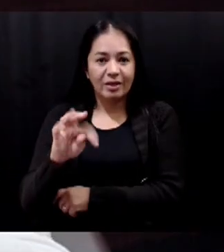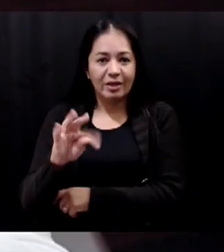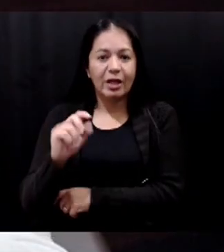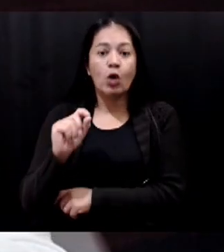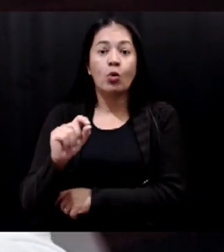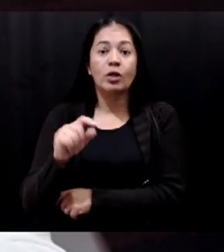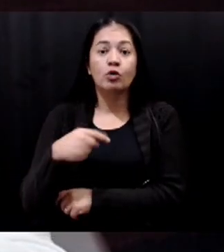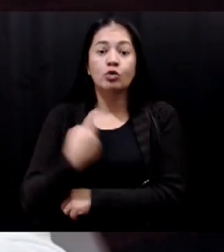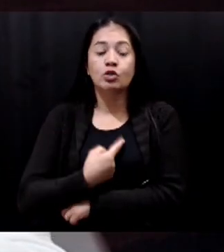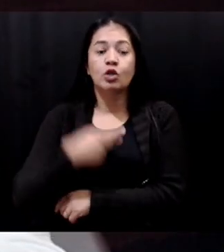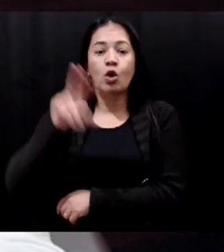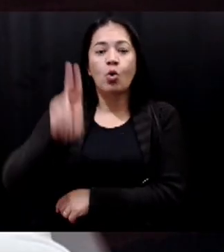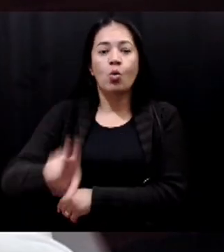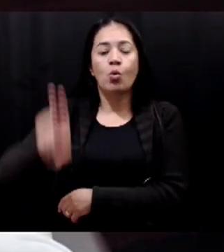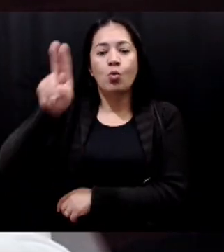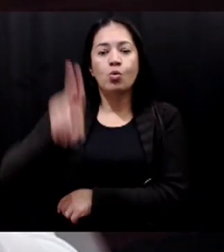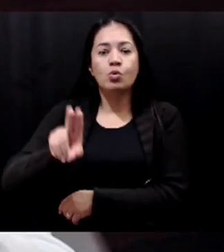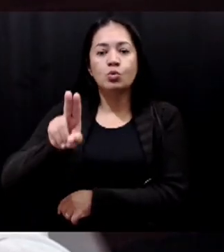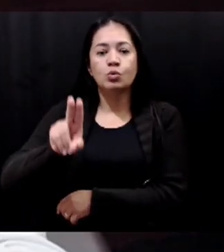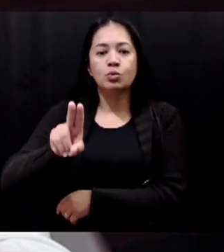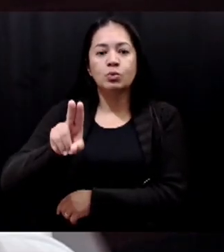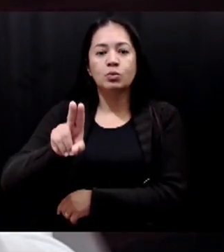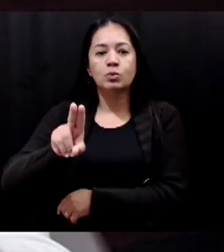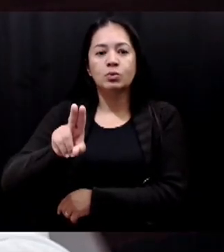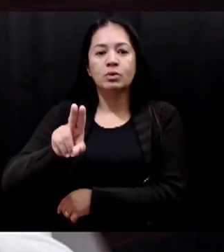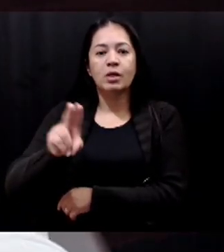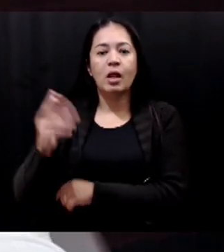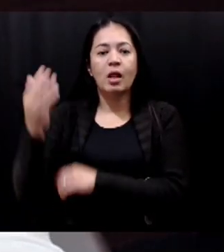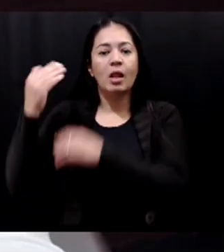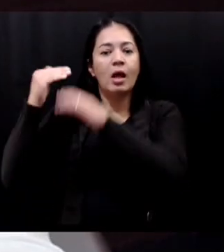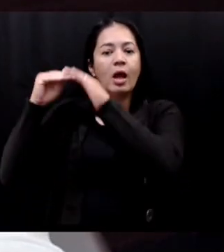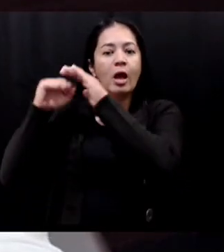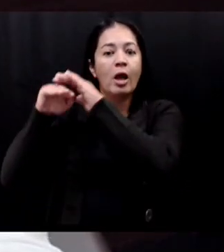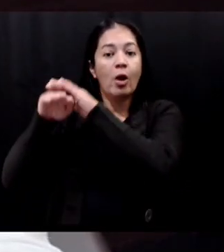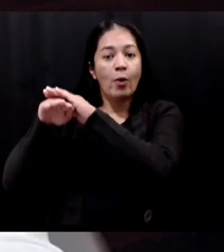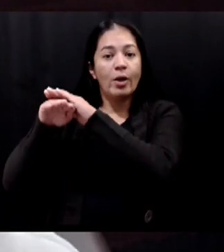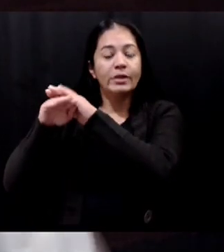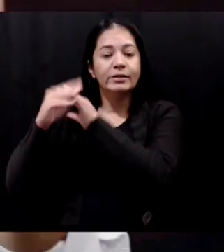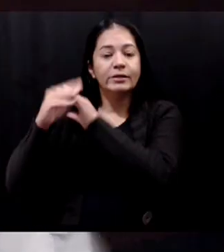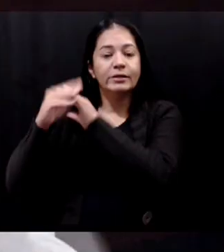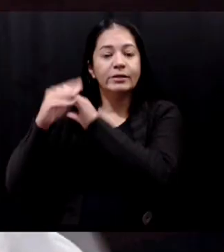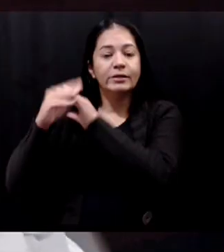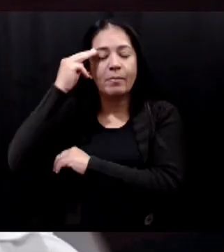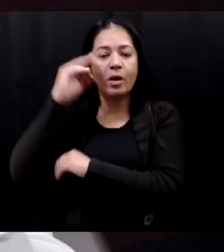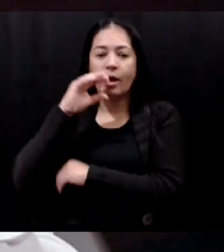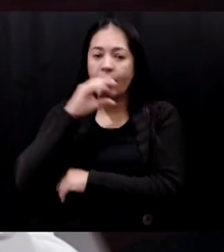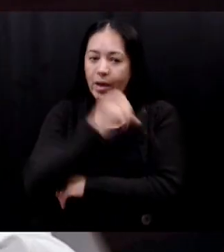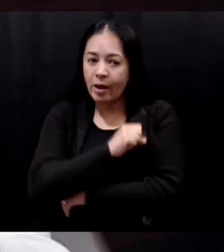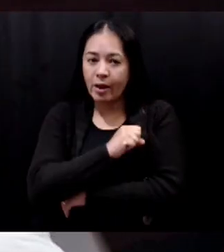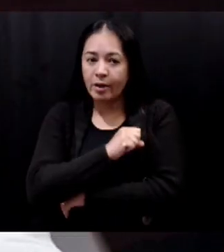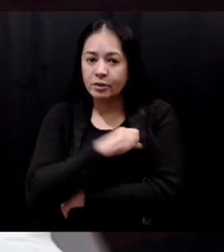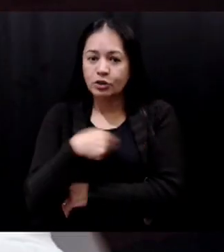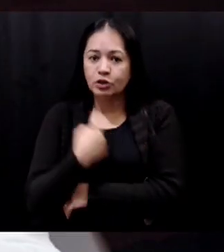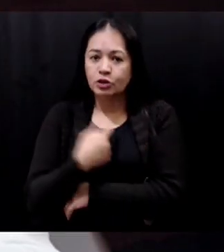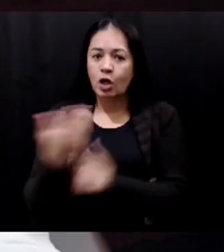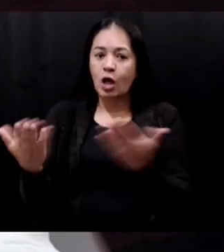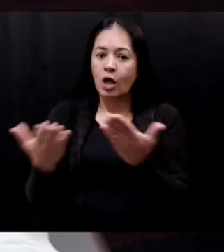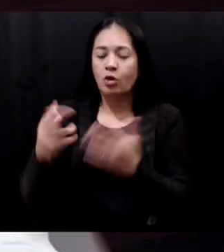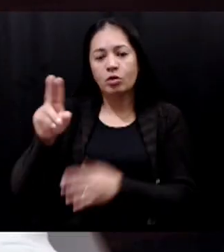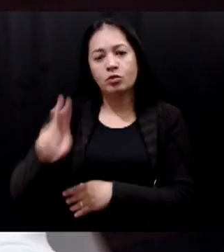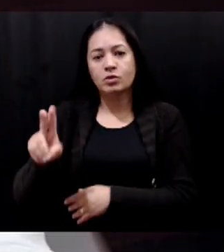usa para guardar, armazenar memórias de curto prazo. Então, o Uhum. que nós estamos usando nesse momento é o nosso